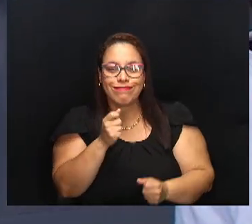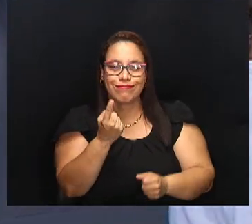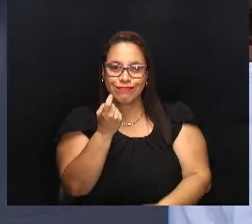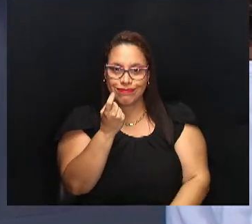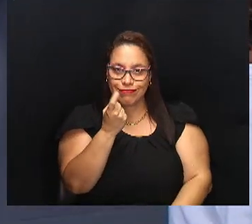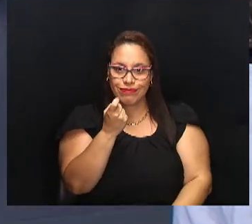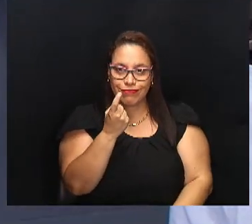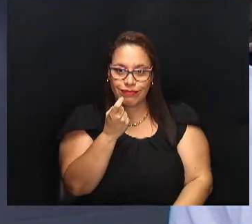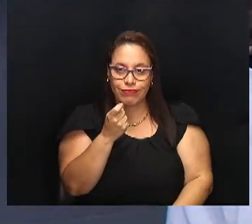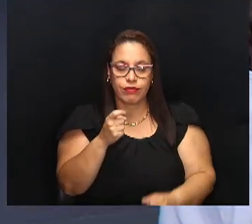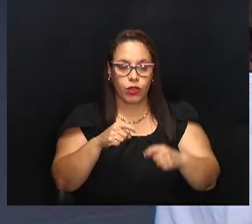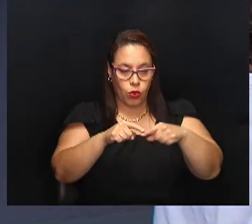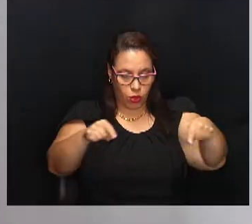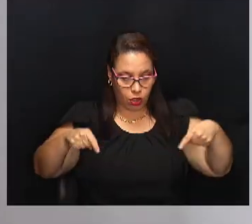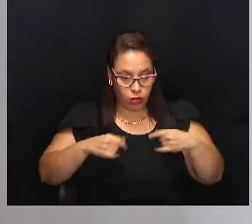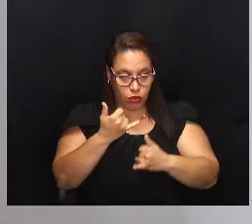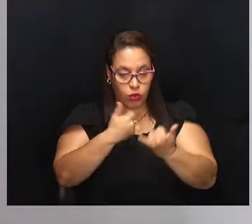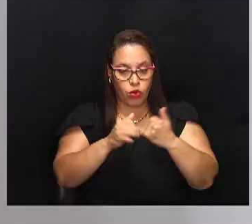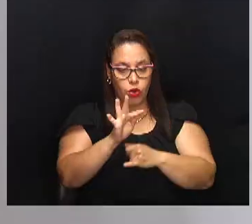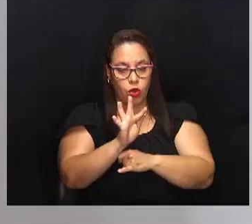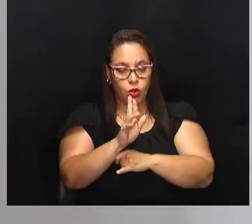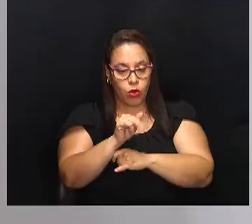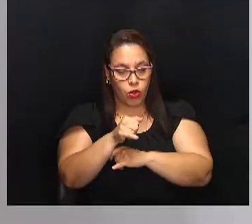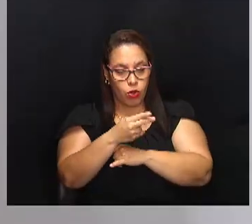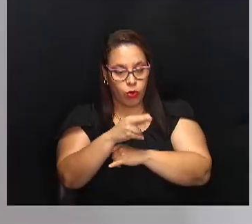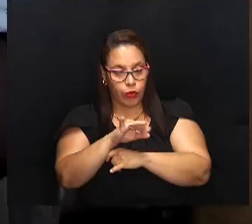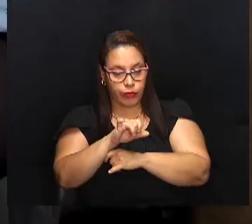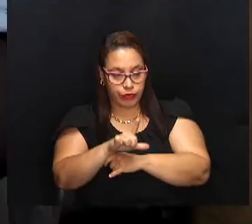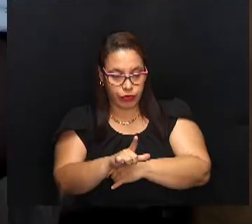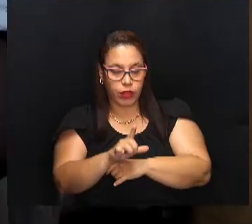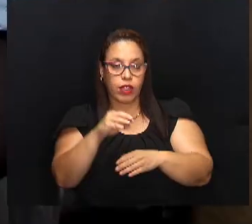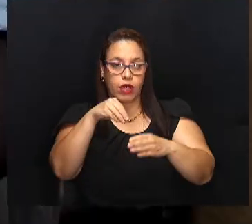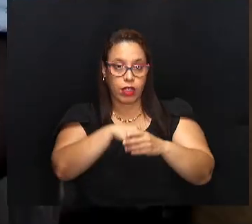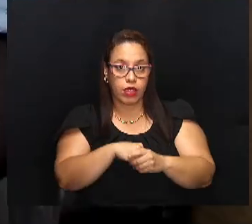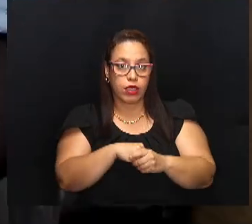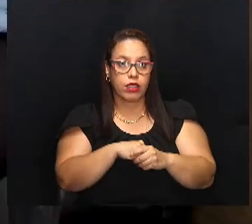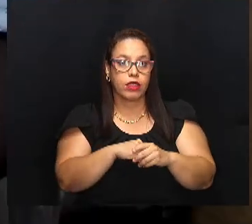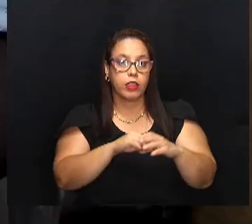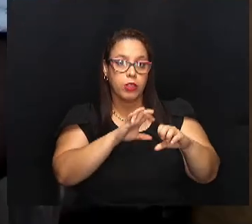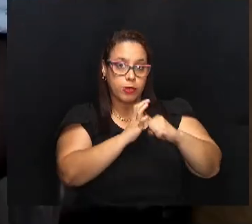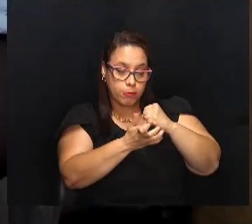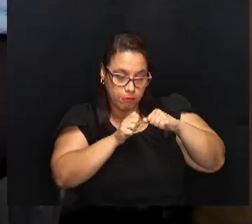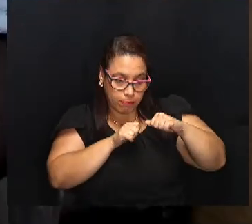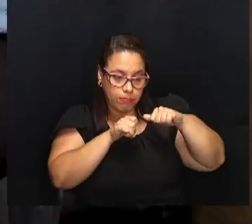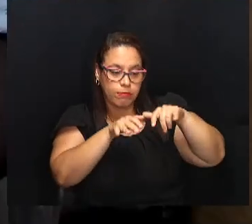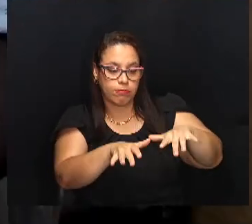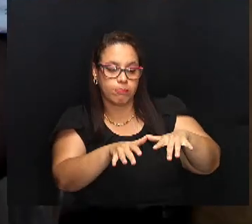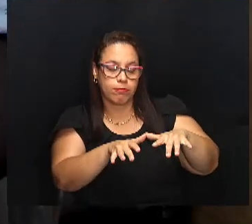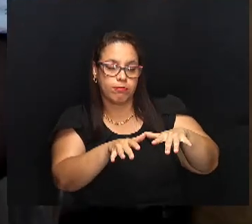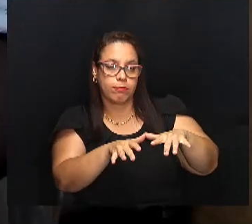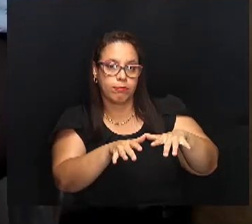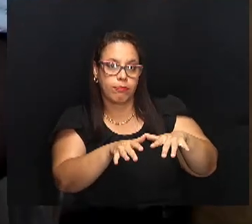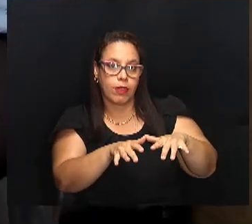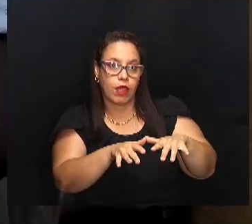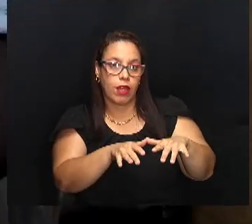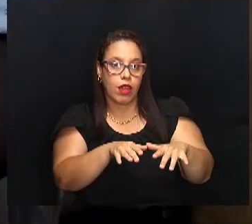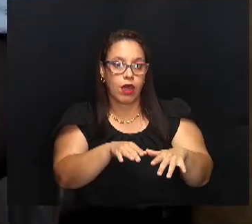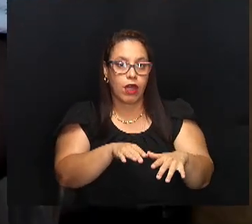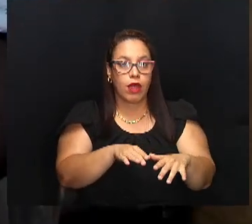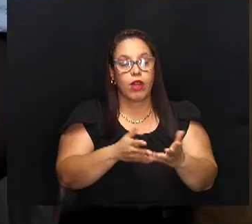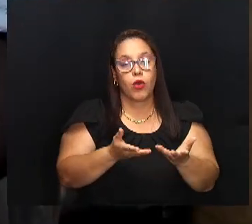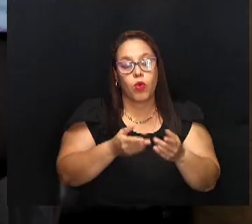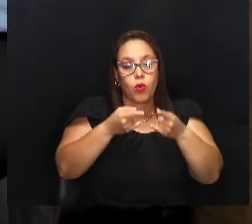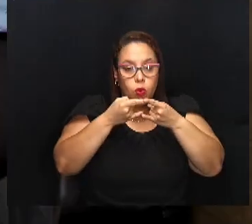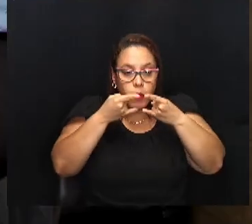o circuito recreativo, que é o funcional, né? Então, ali na igreja, naquele tempo, com a pandemia, né, aferindo febre, com